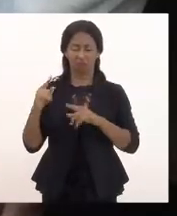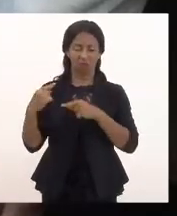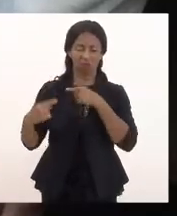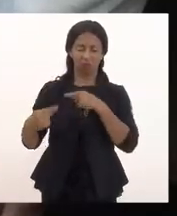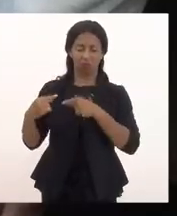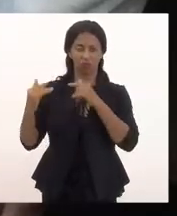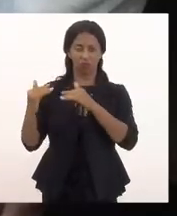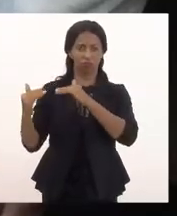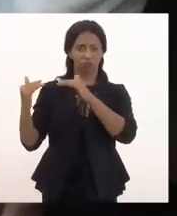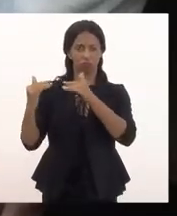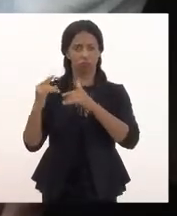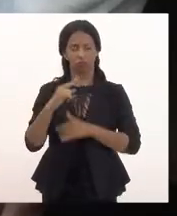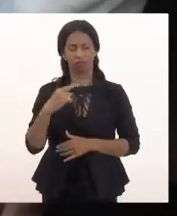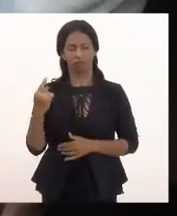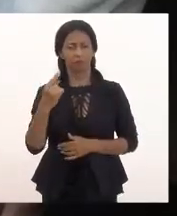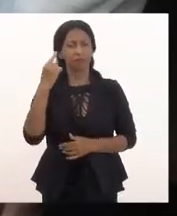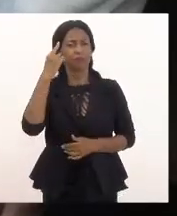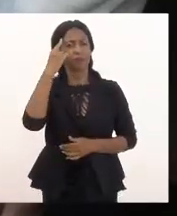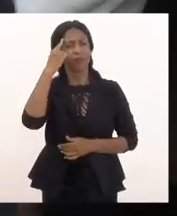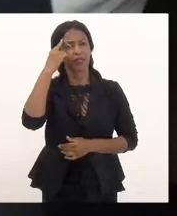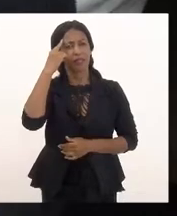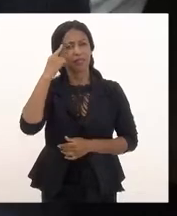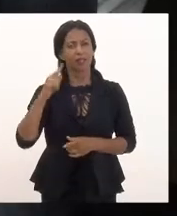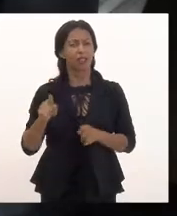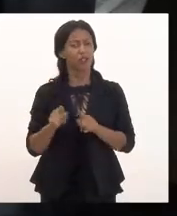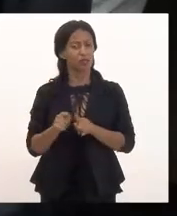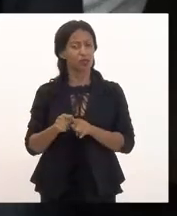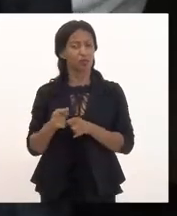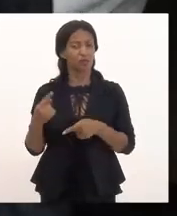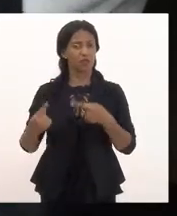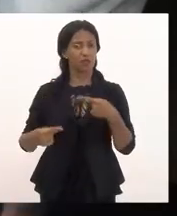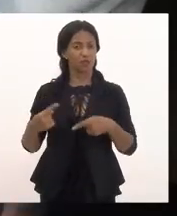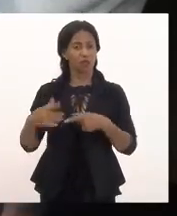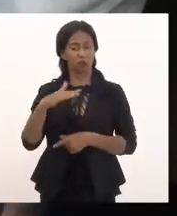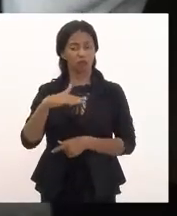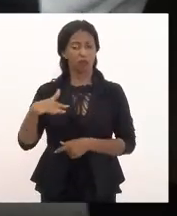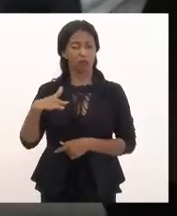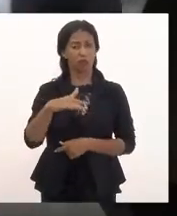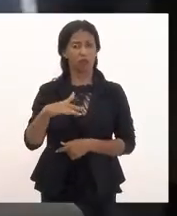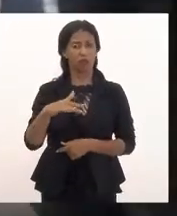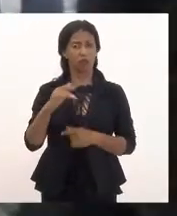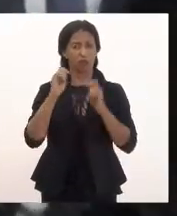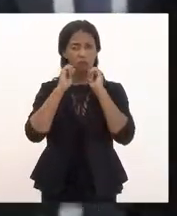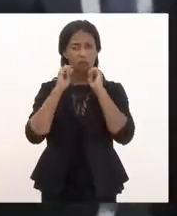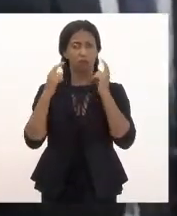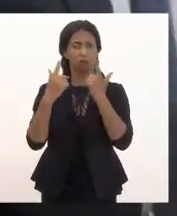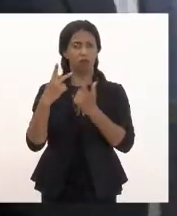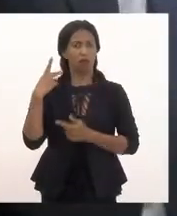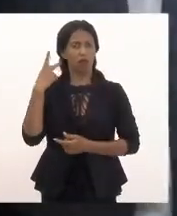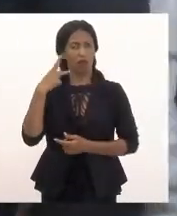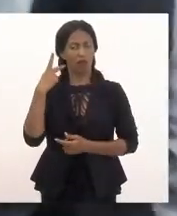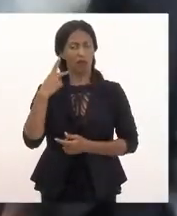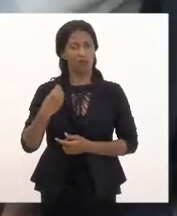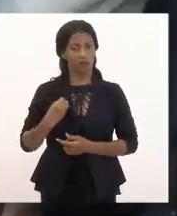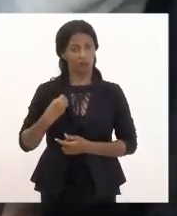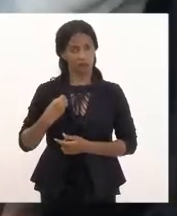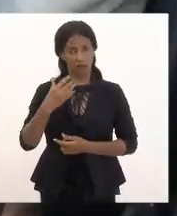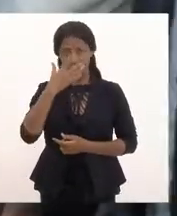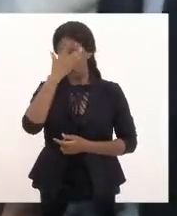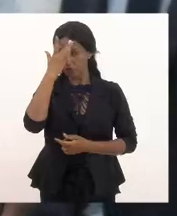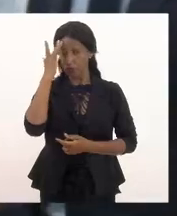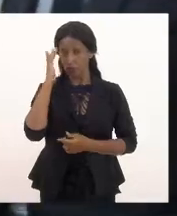mérito, para que a gente pense que a gente também está discutindo aqui no âmbito do parlamento a vida de pessoas,